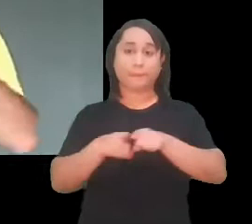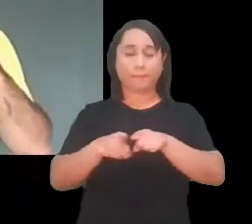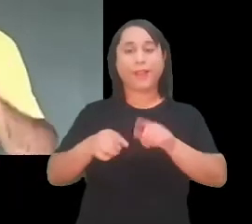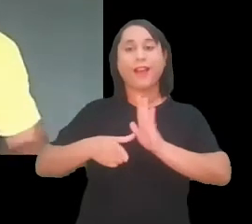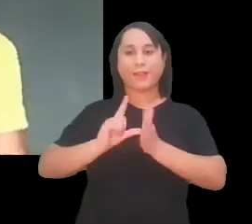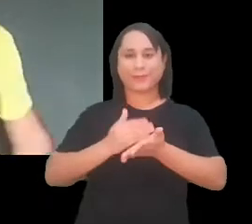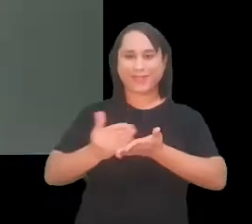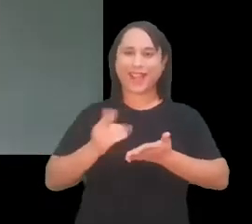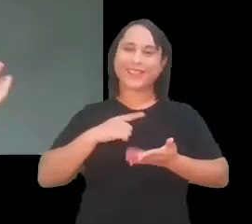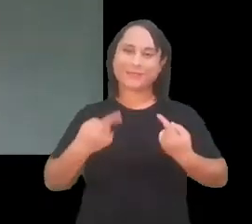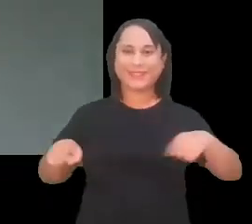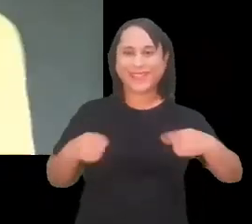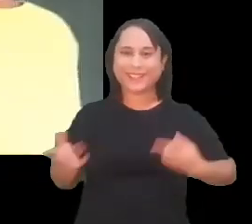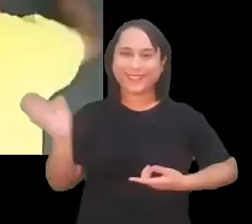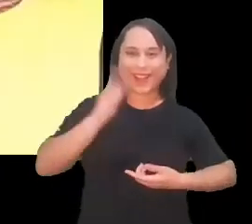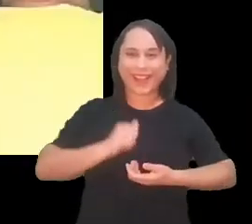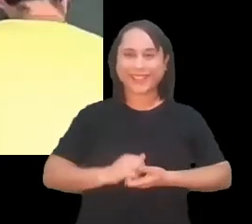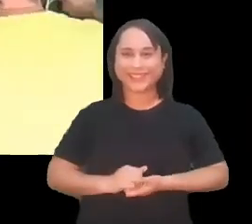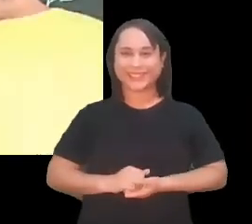aula, claro, solta a vinheta.